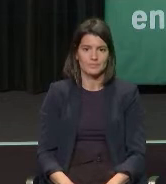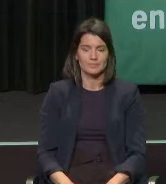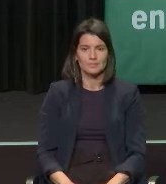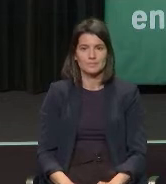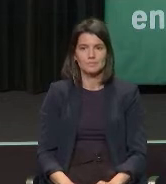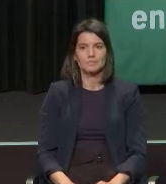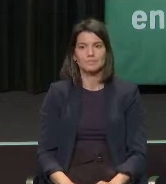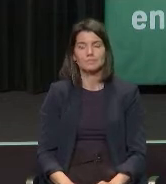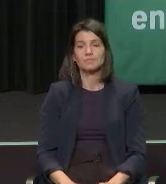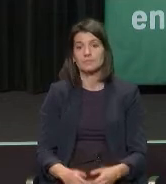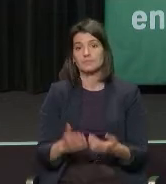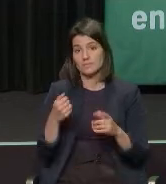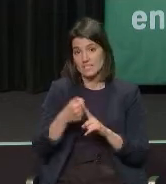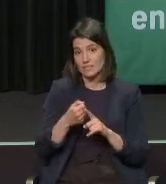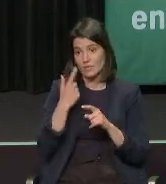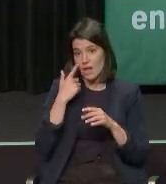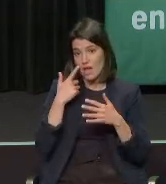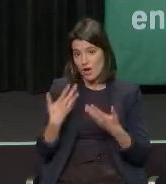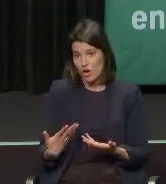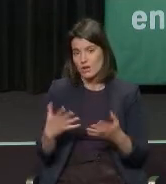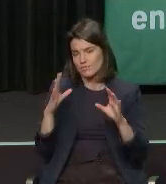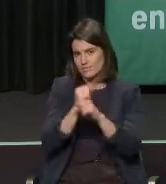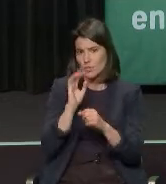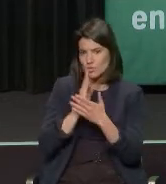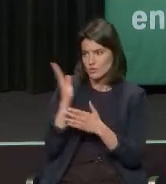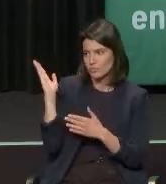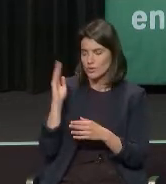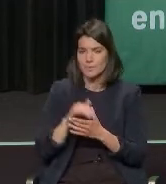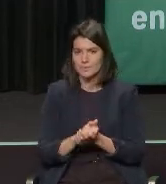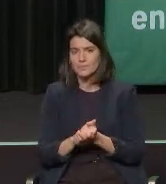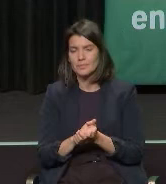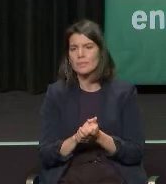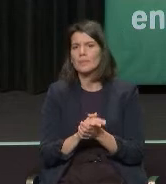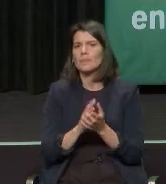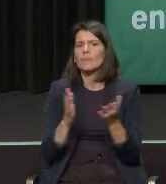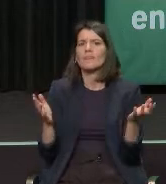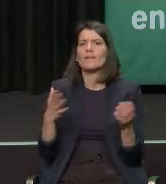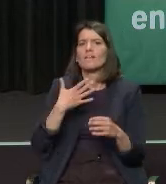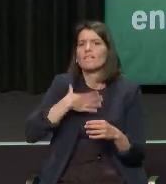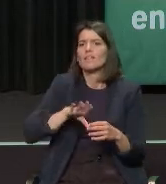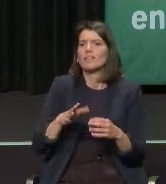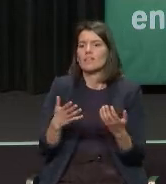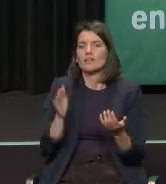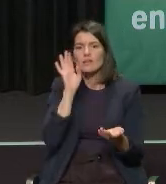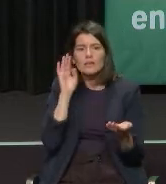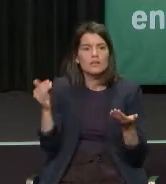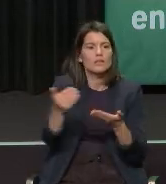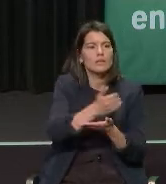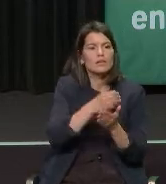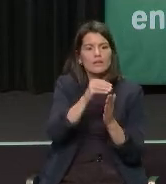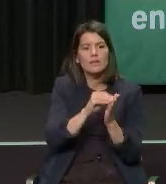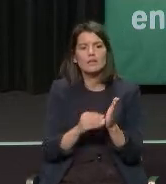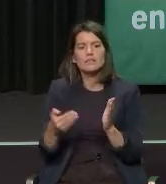É exatamente nesse desafio que estamos em curso, e vou terminar com este slide. O que é que queremos com este novo inventário florestal, o